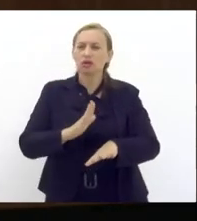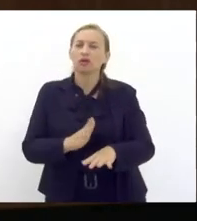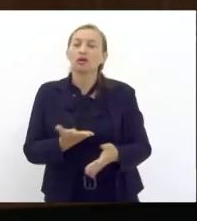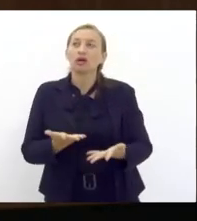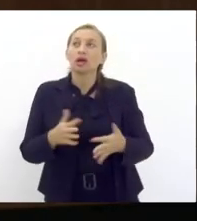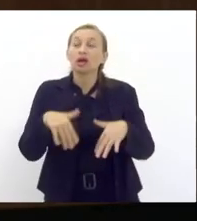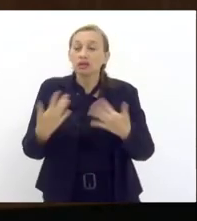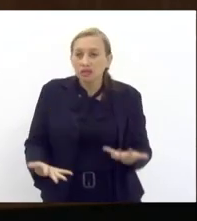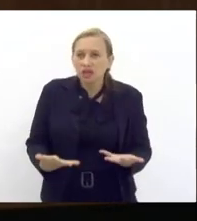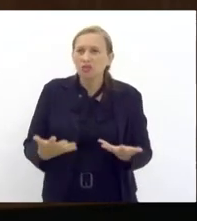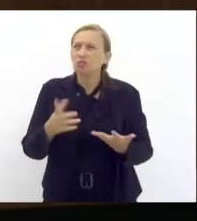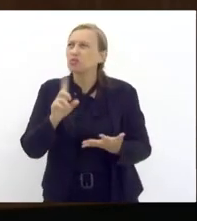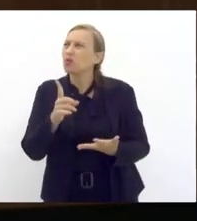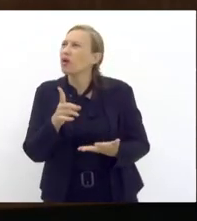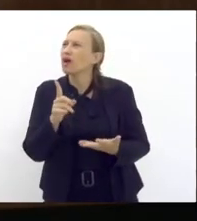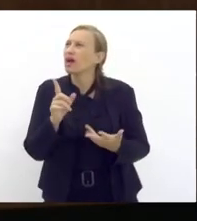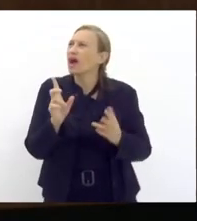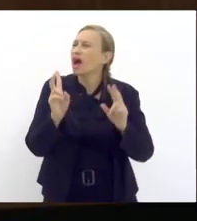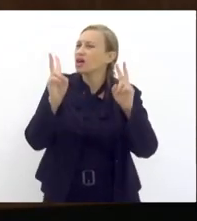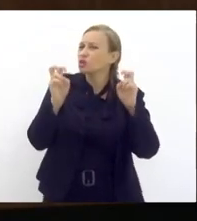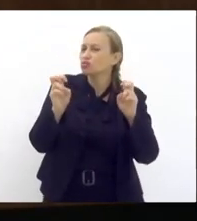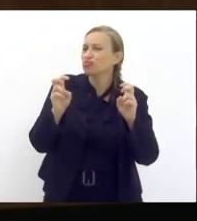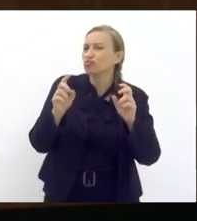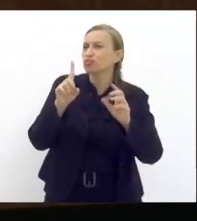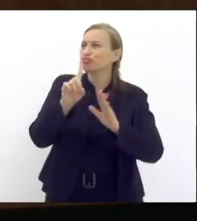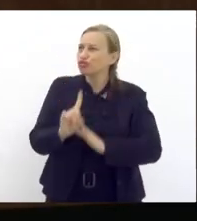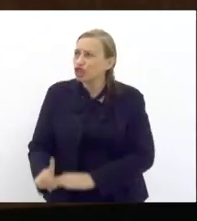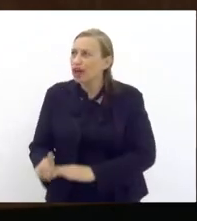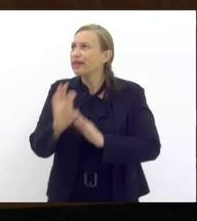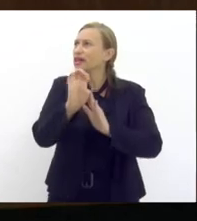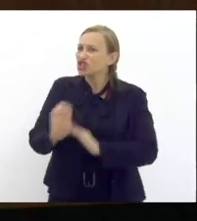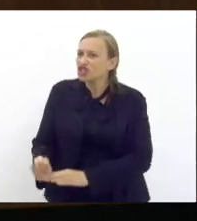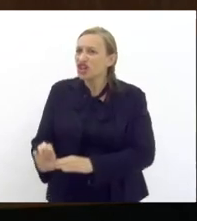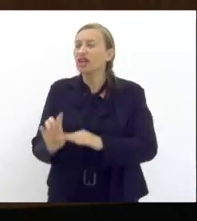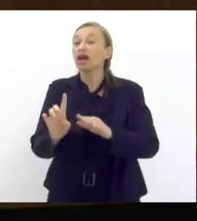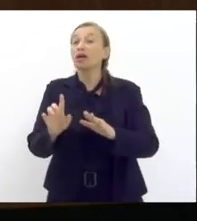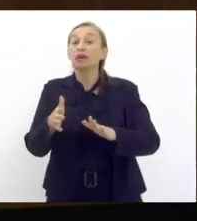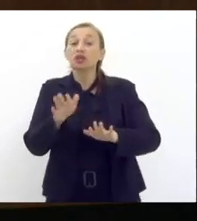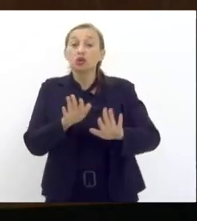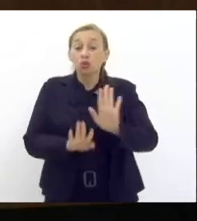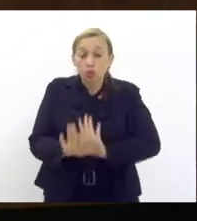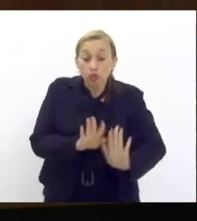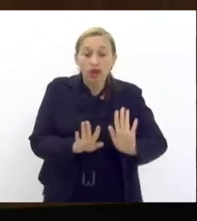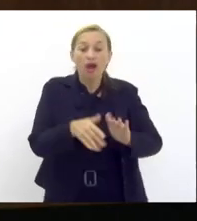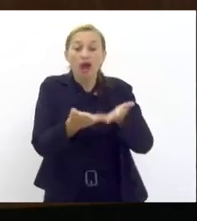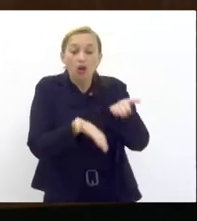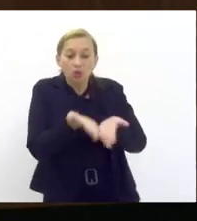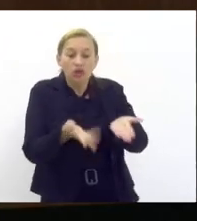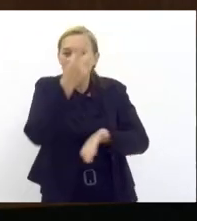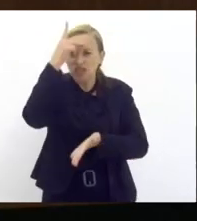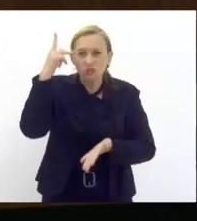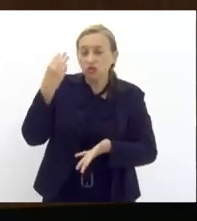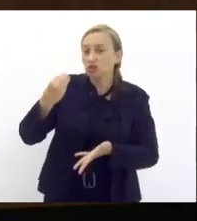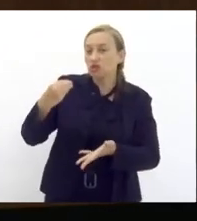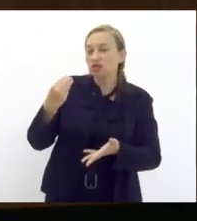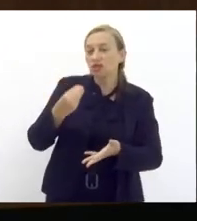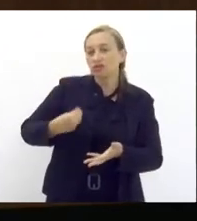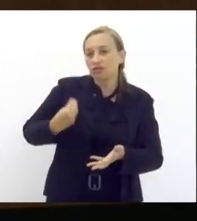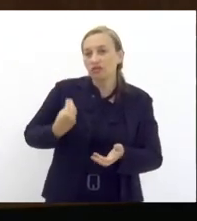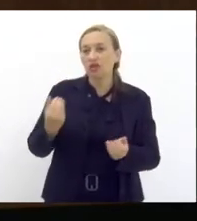mundo. Então, acho que não se trata de questão de direita e de esquerda, se trata da gente cuidar das pessoas que estão convivendo com a